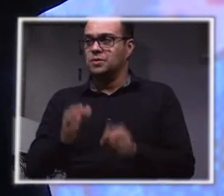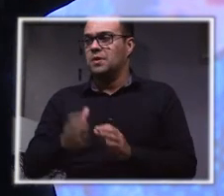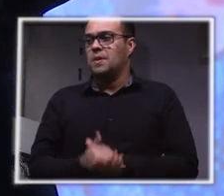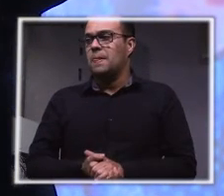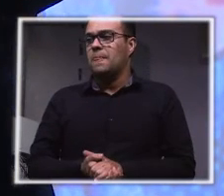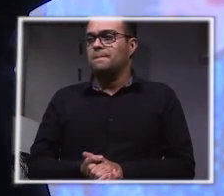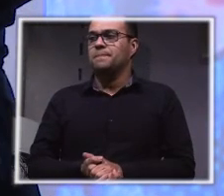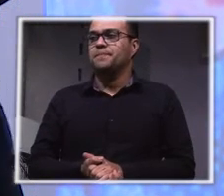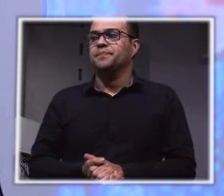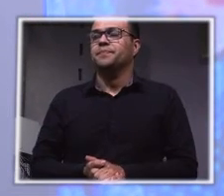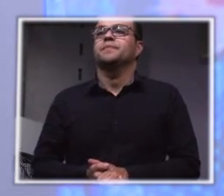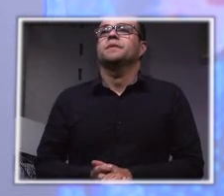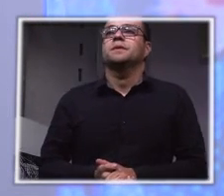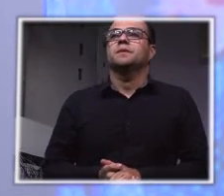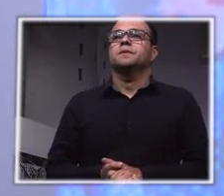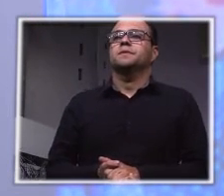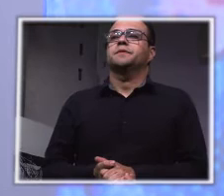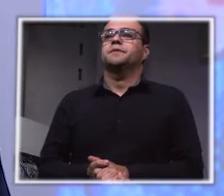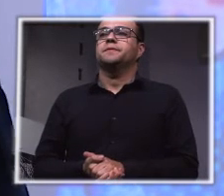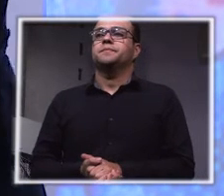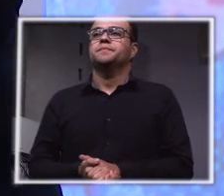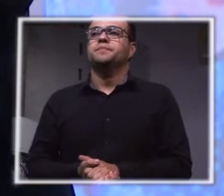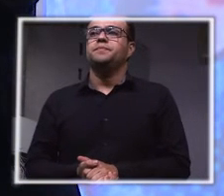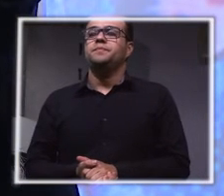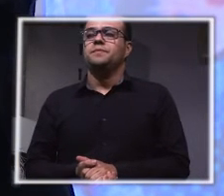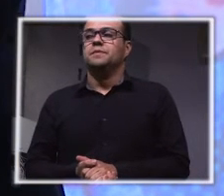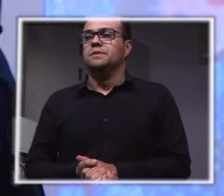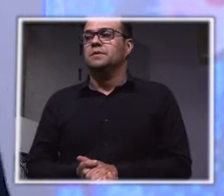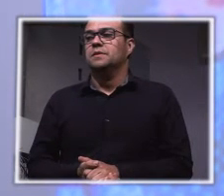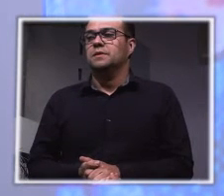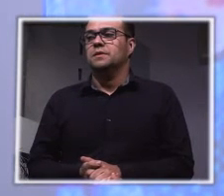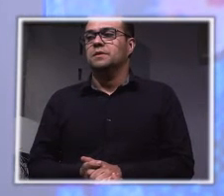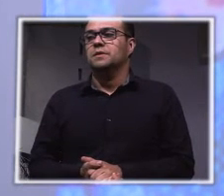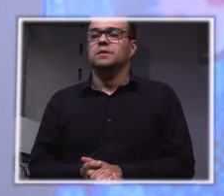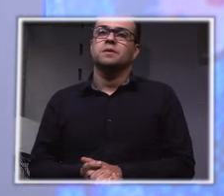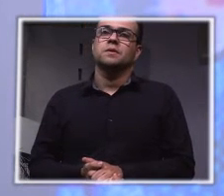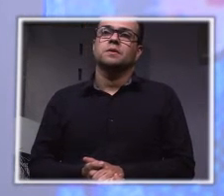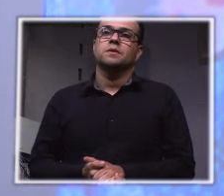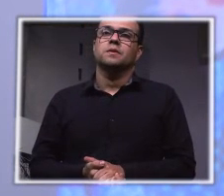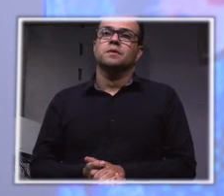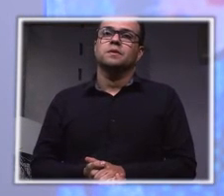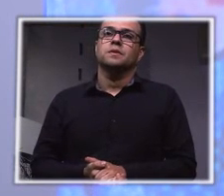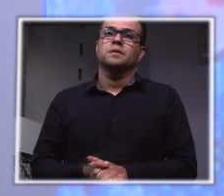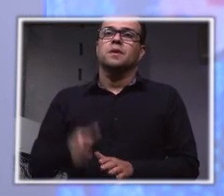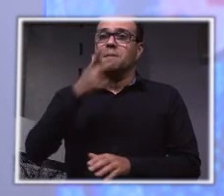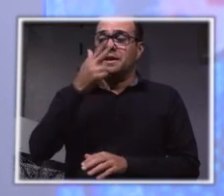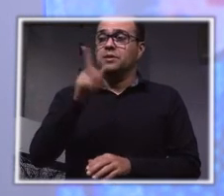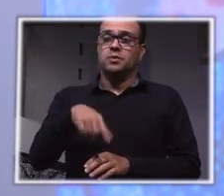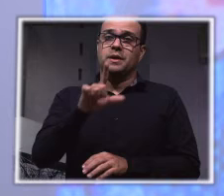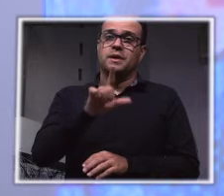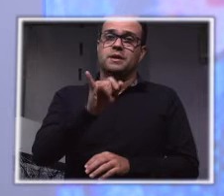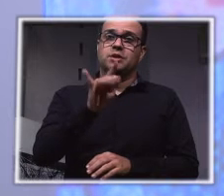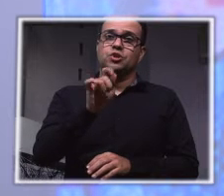Esse fenômeno que nós denominamos explosão de litigiosidade